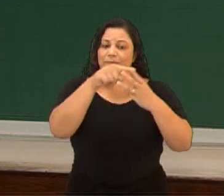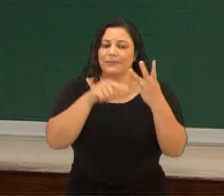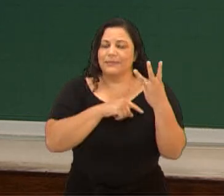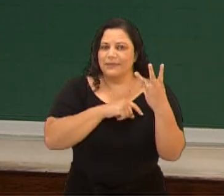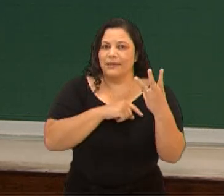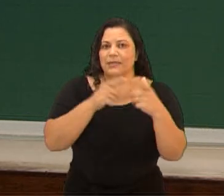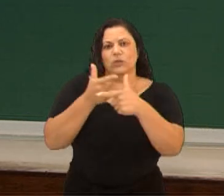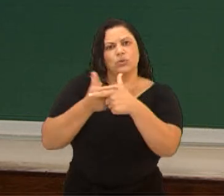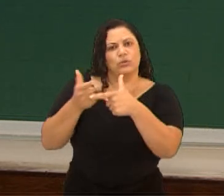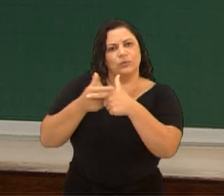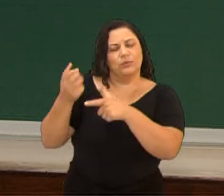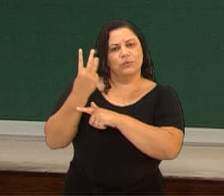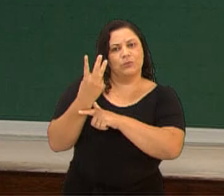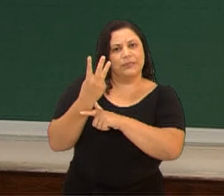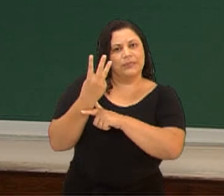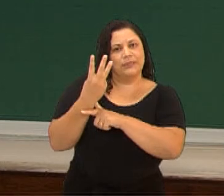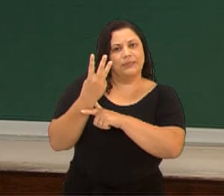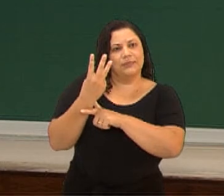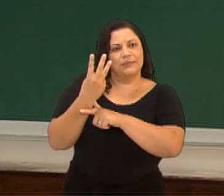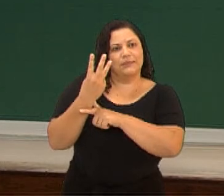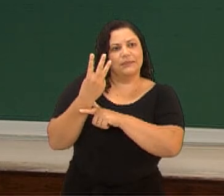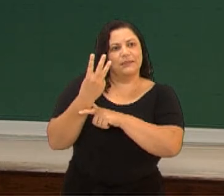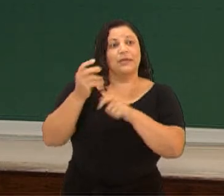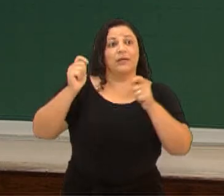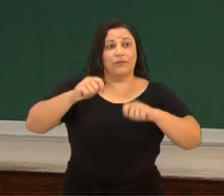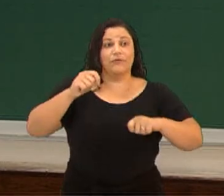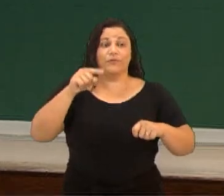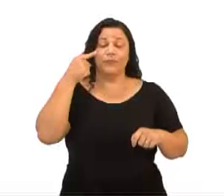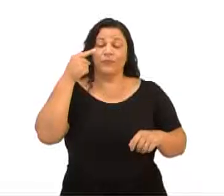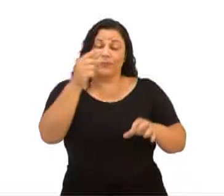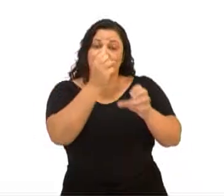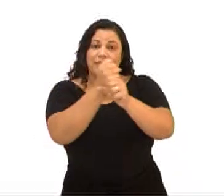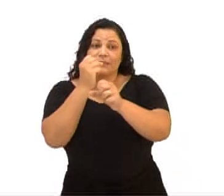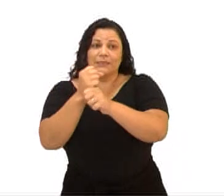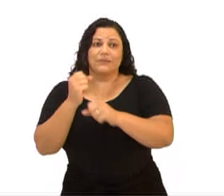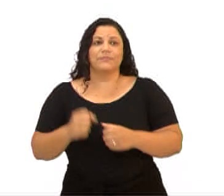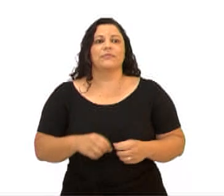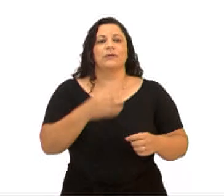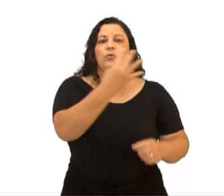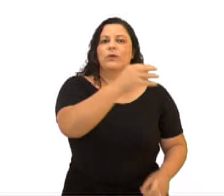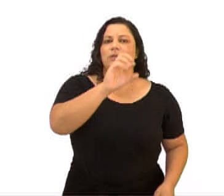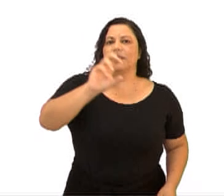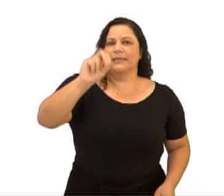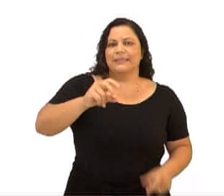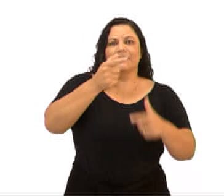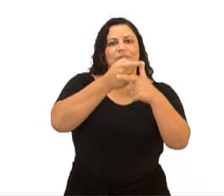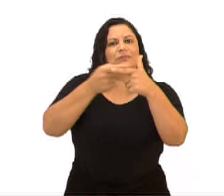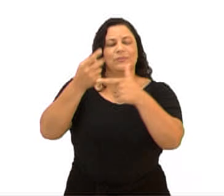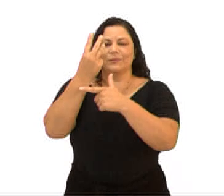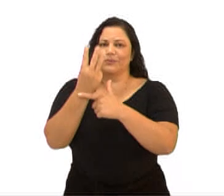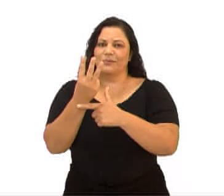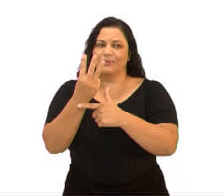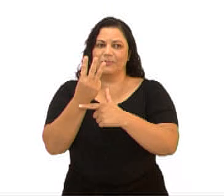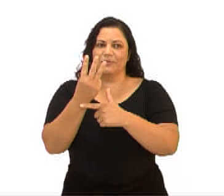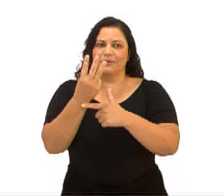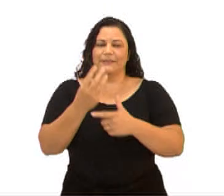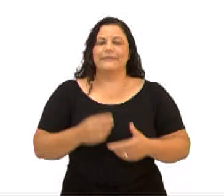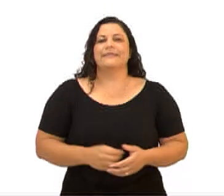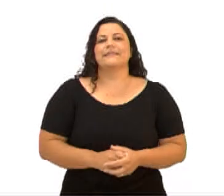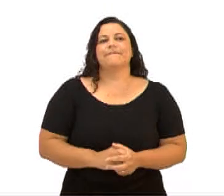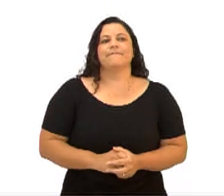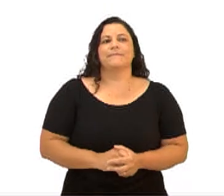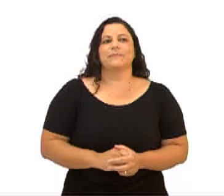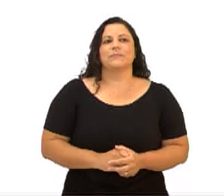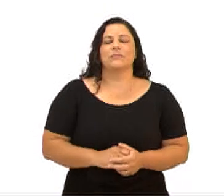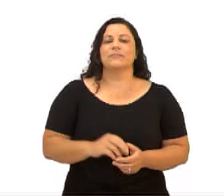essa divisão, nós vamos ter aqui, ó, a prof fez a continha. 450 divididos por 3, ó.